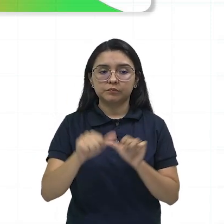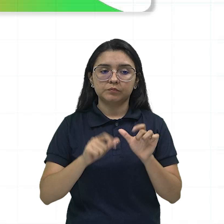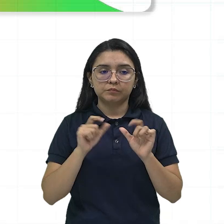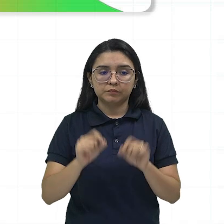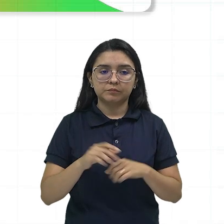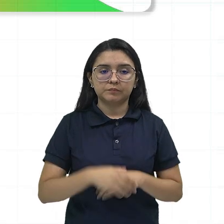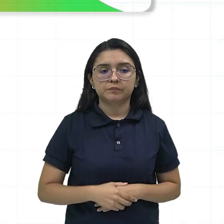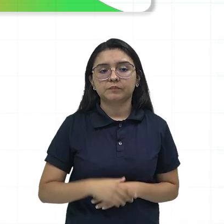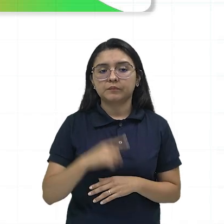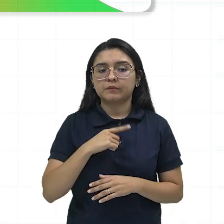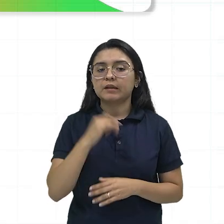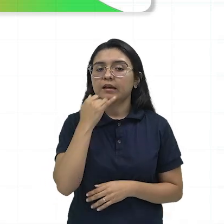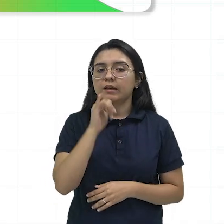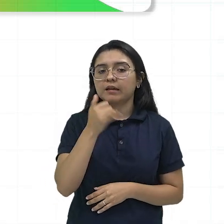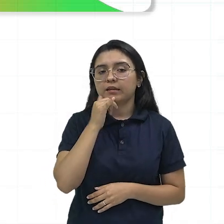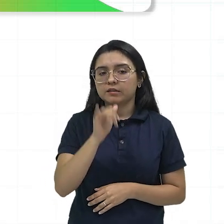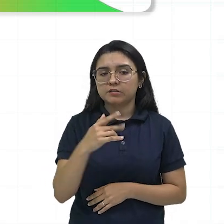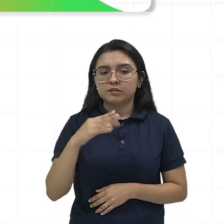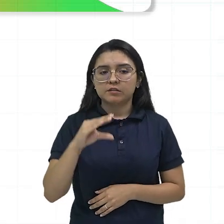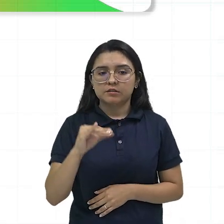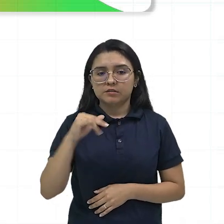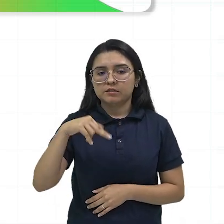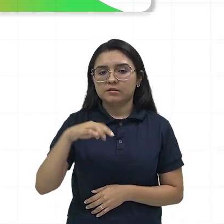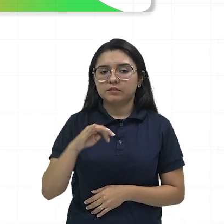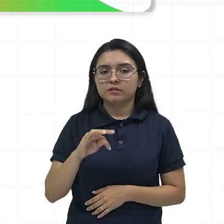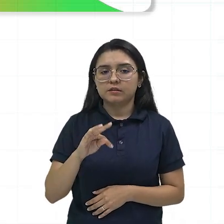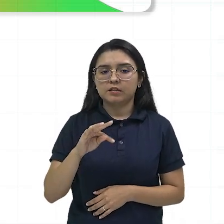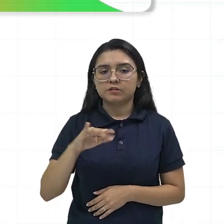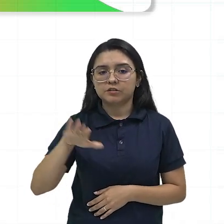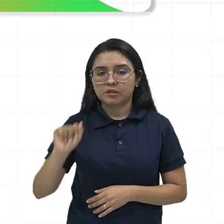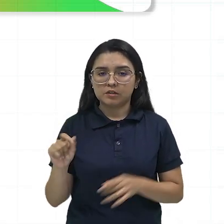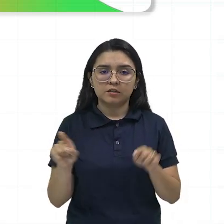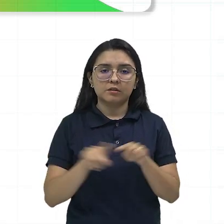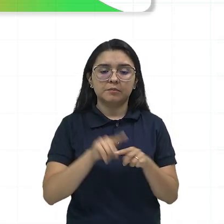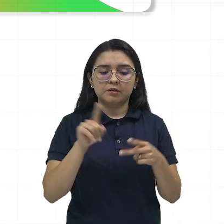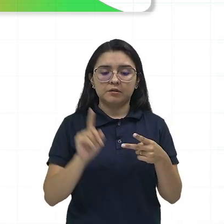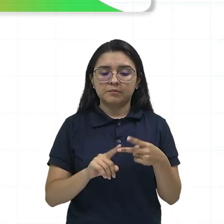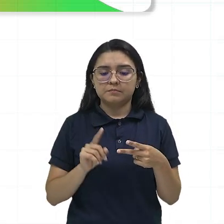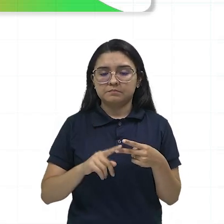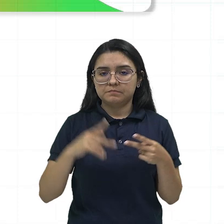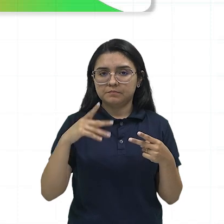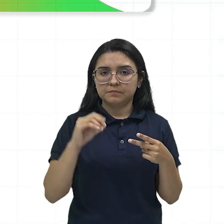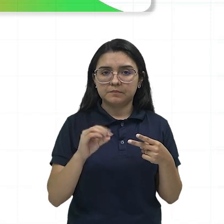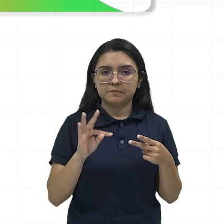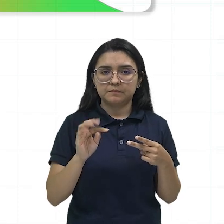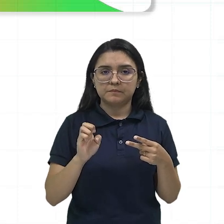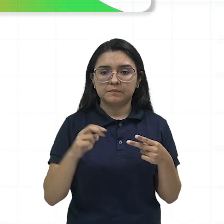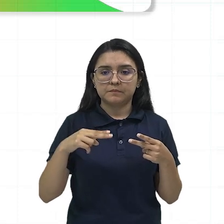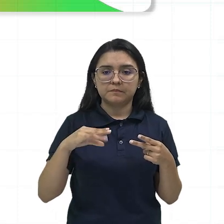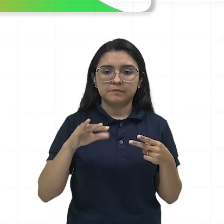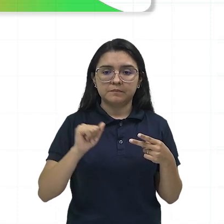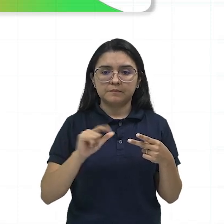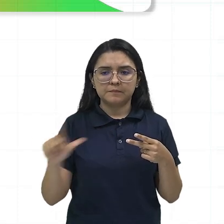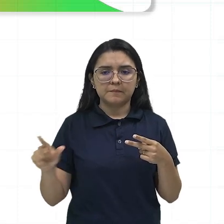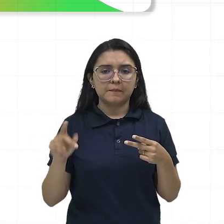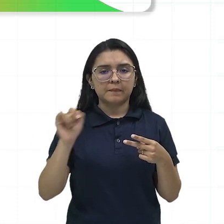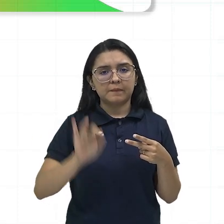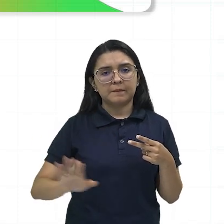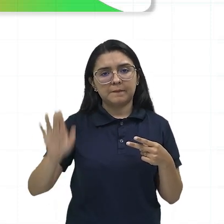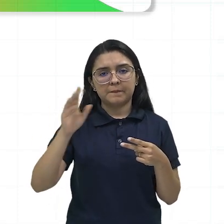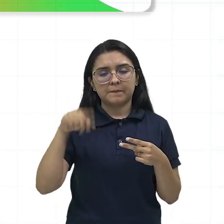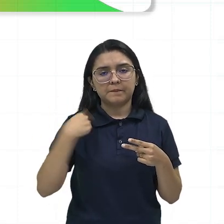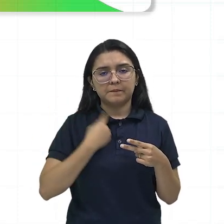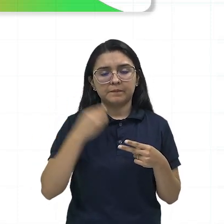energia cinética e energia potencial. E aí, nessa imagem, a gente consegue